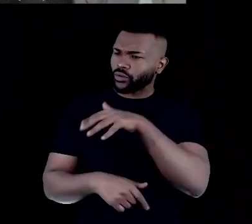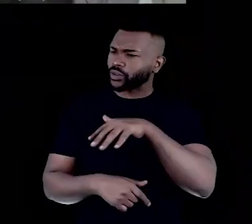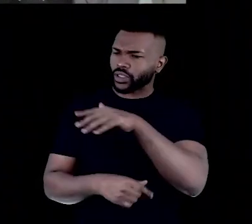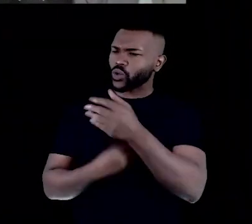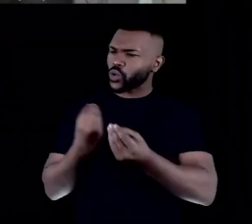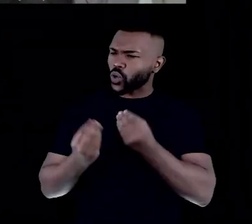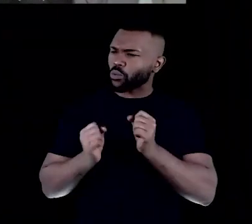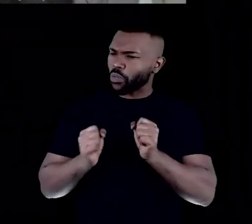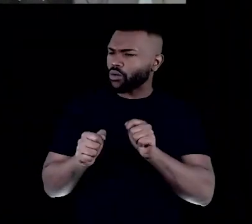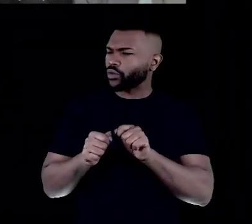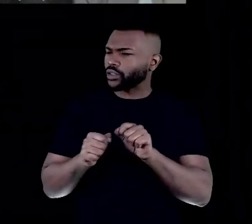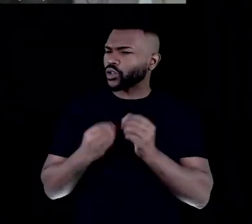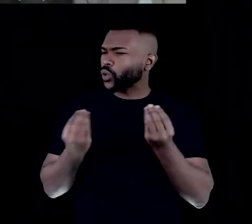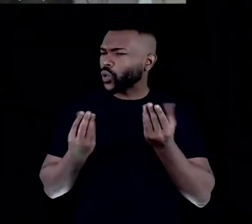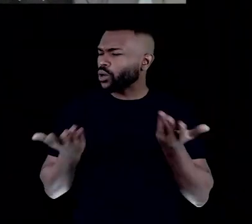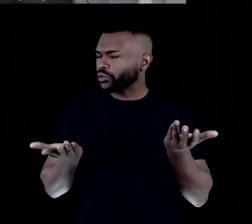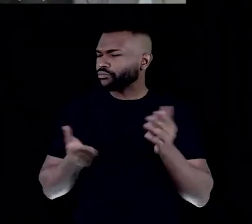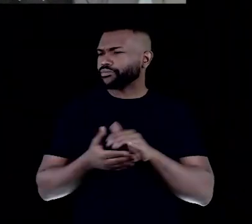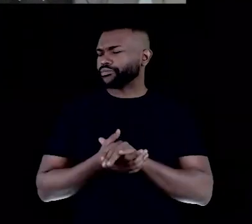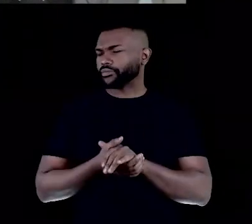de vocês, como que elas podem fazer?